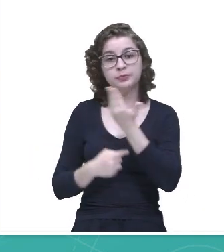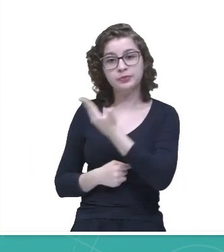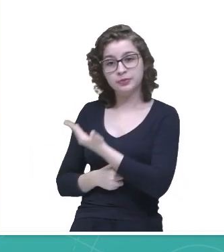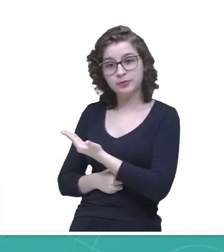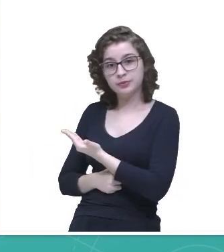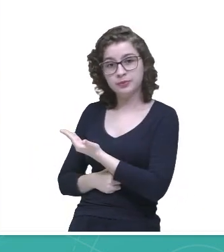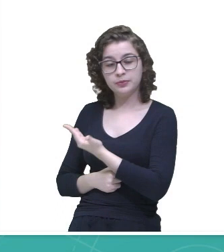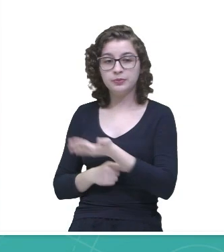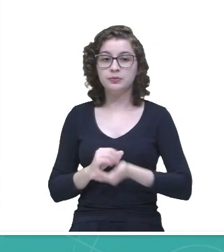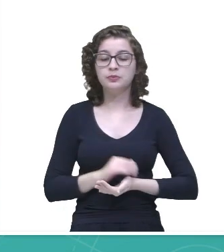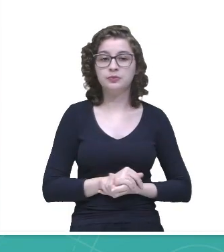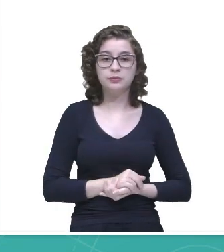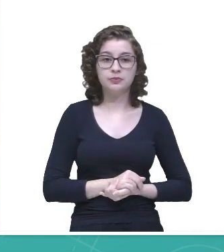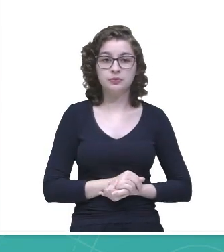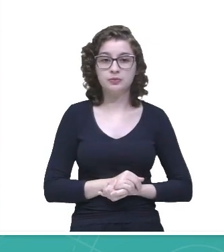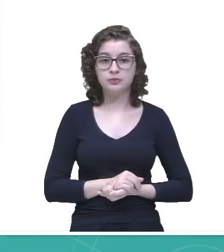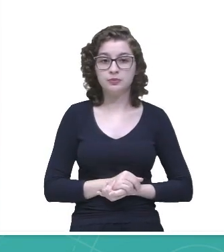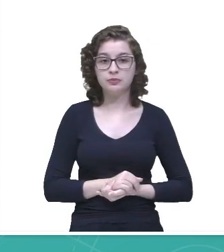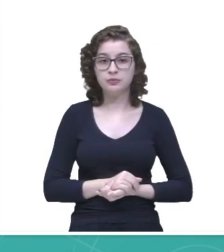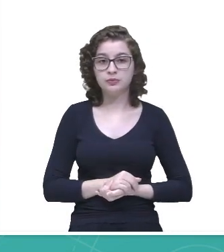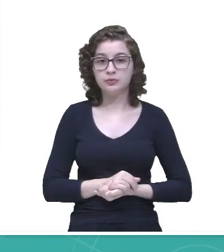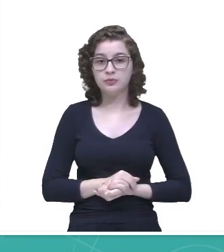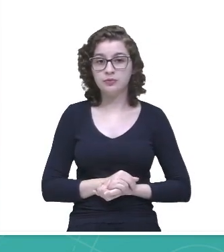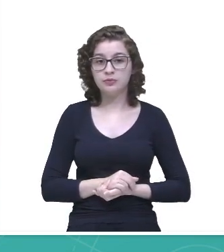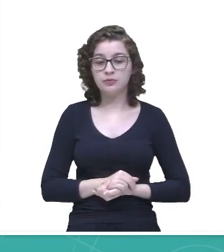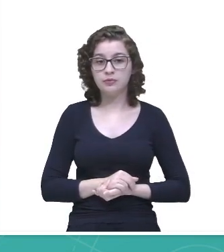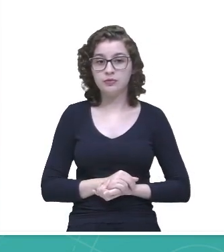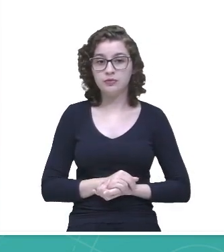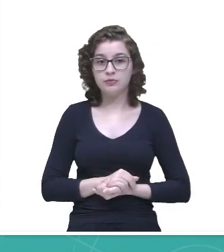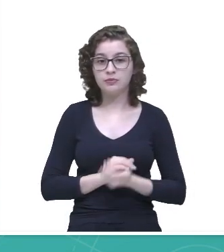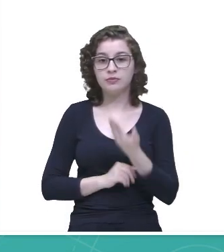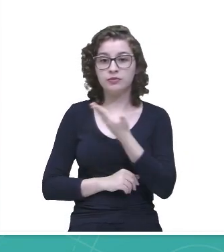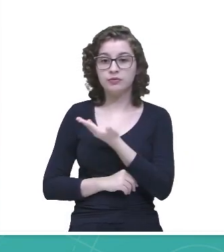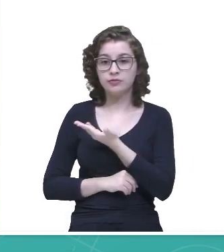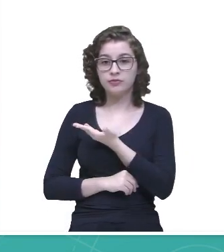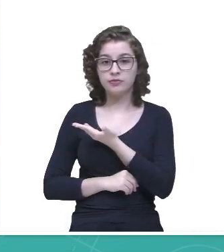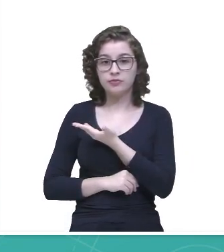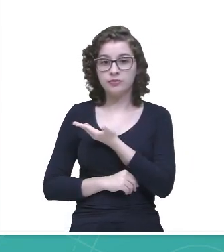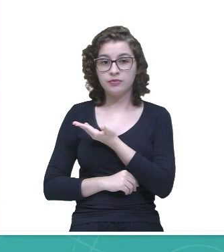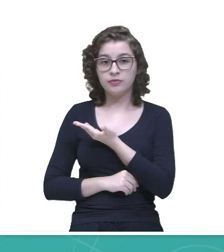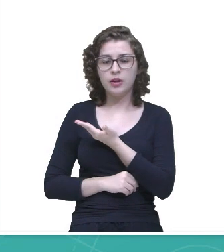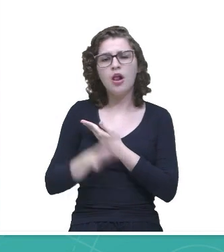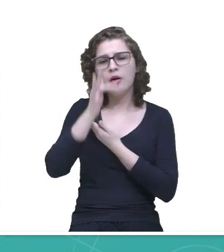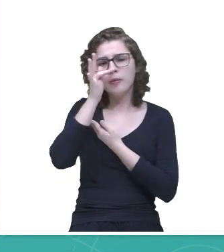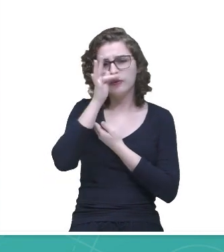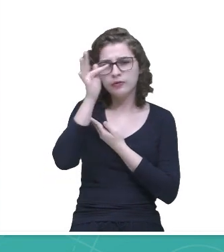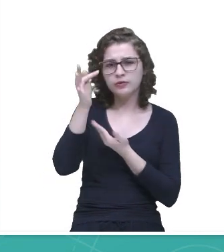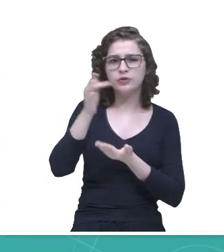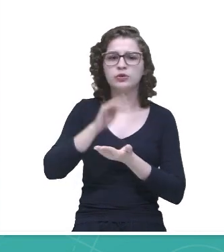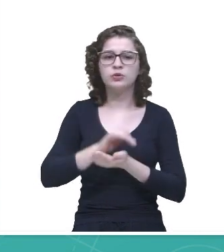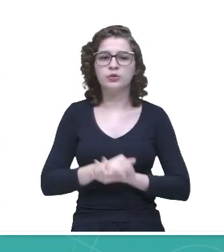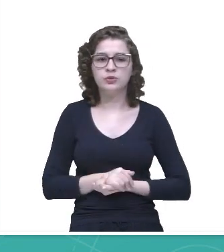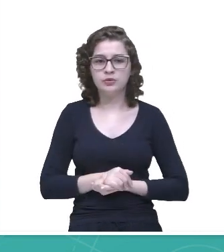movimento artístico, que era o impressionismo. Aí tem algumas obras que vocês estão vendo, né? Flores, a minha companheira,